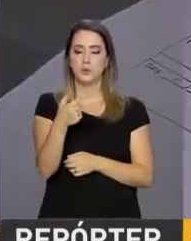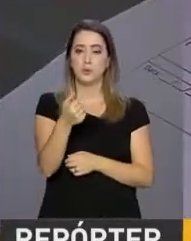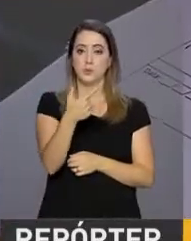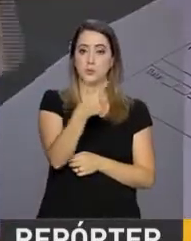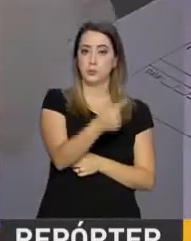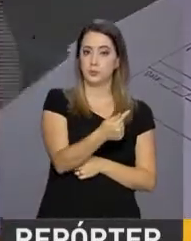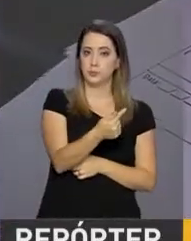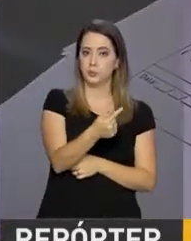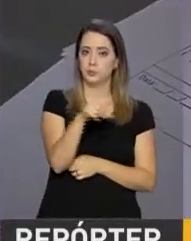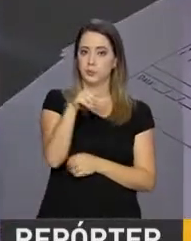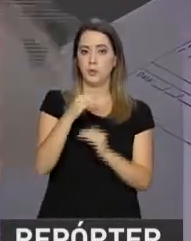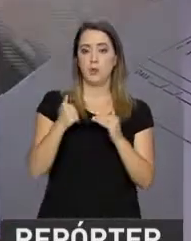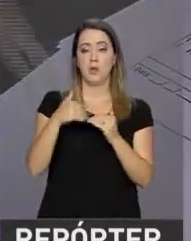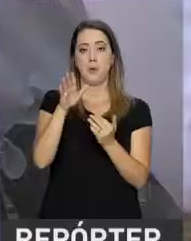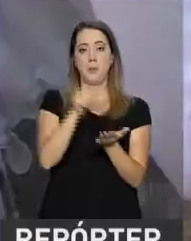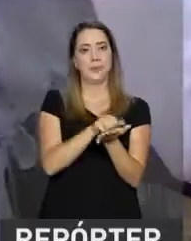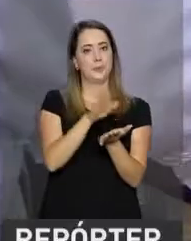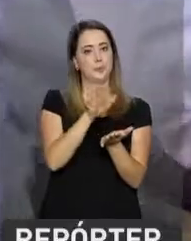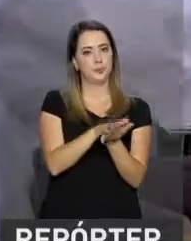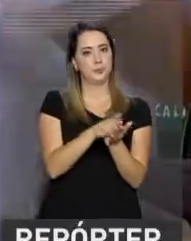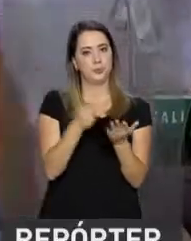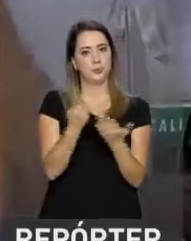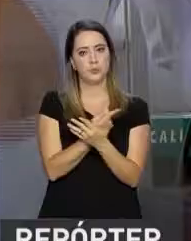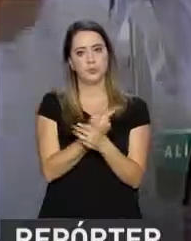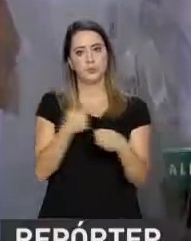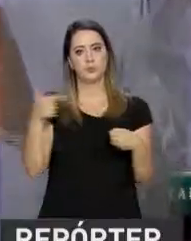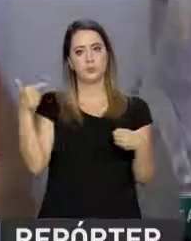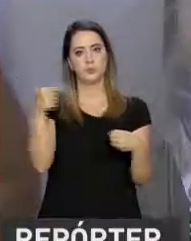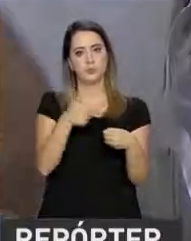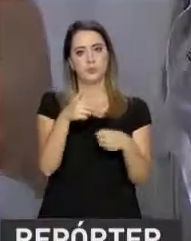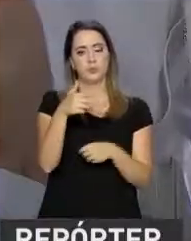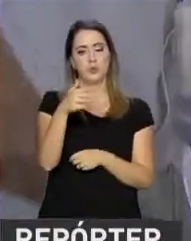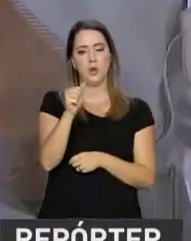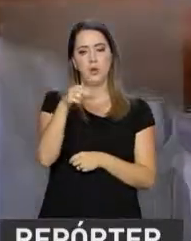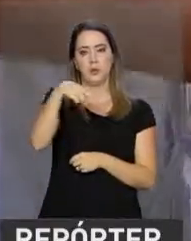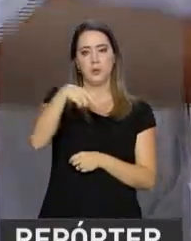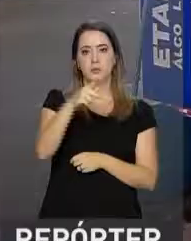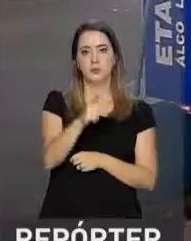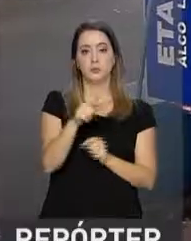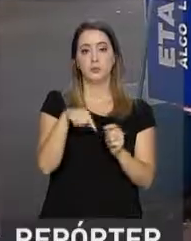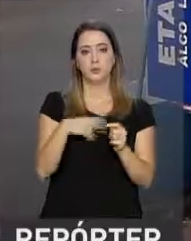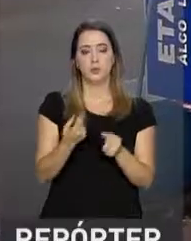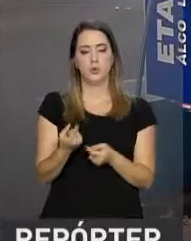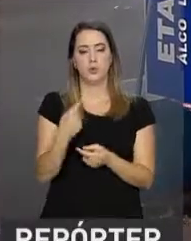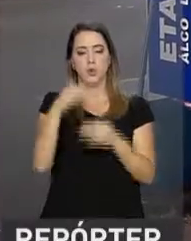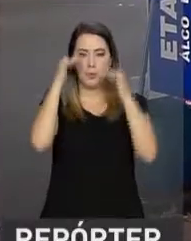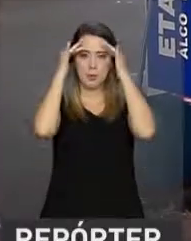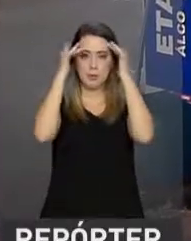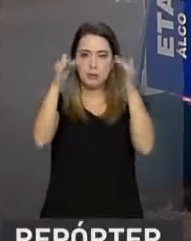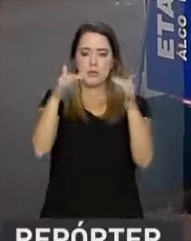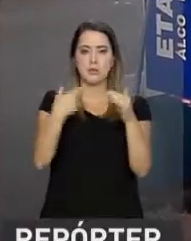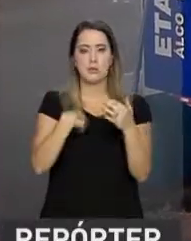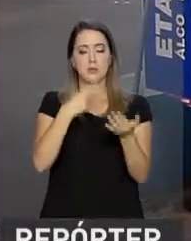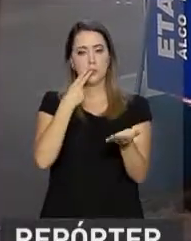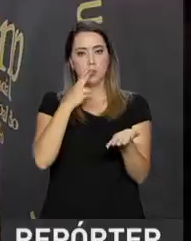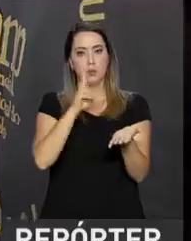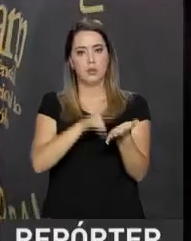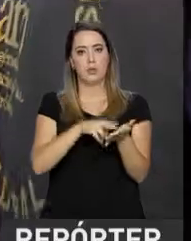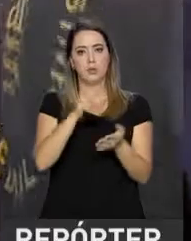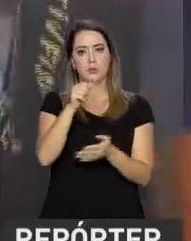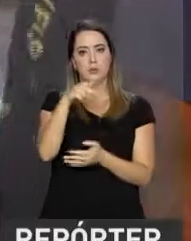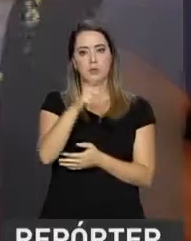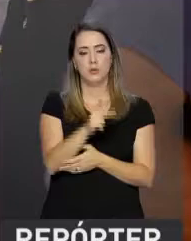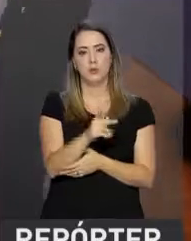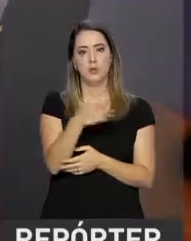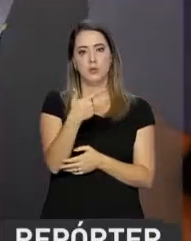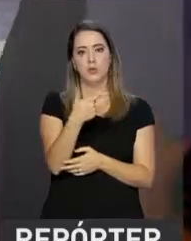2017 as maiores autuações feitas pelos fiscais da mp foram sobre o não cumprimento de notificação da np com